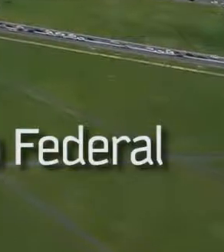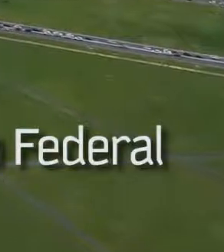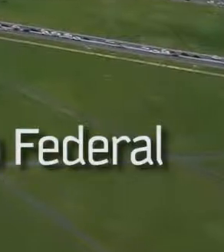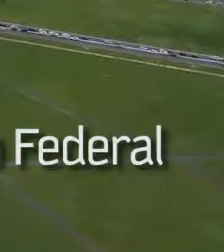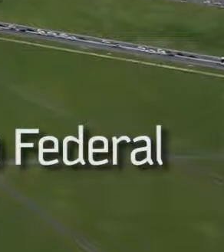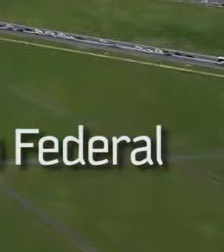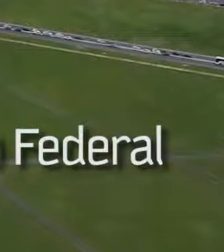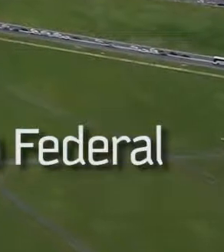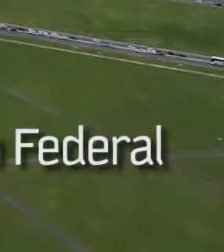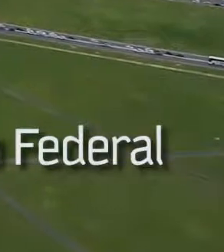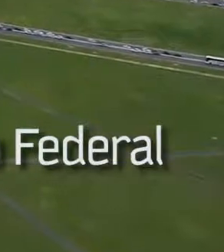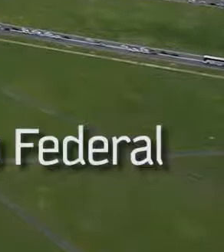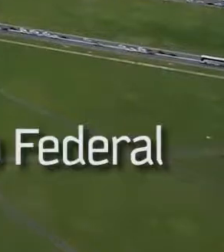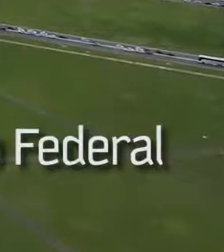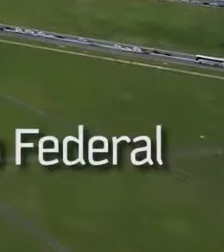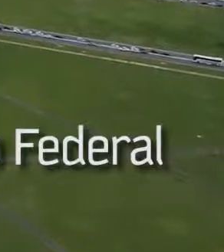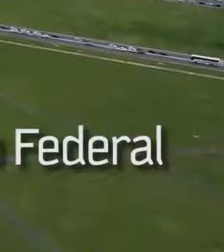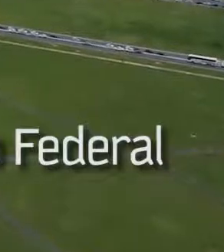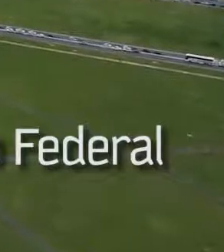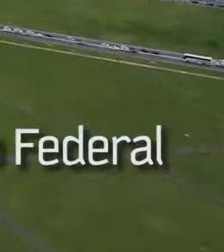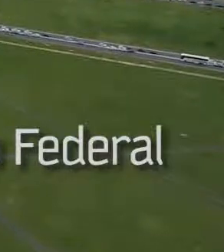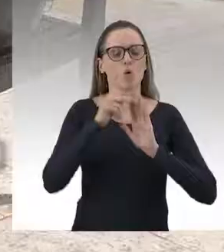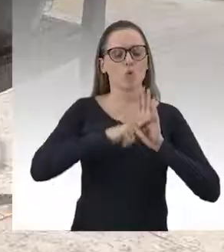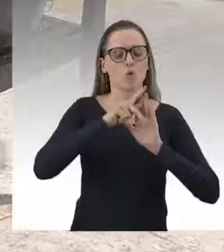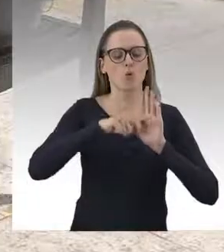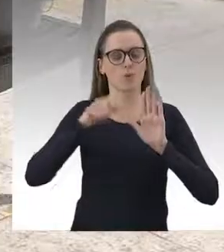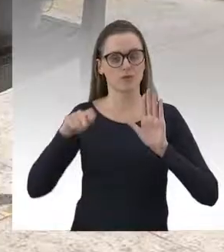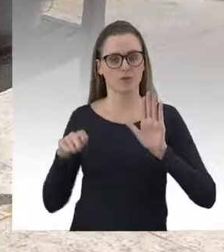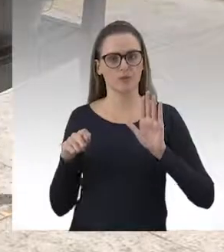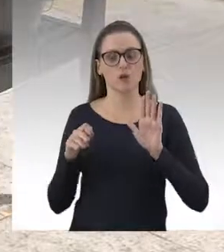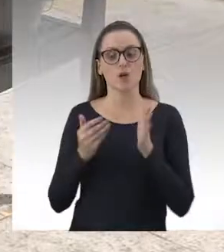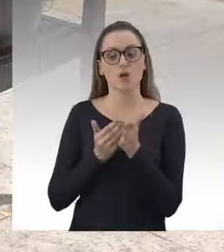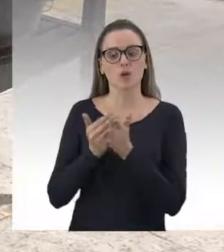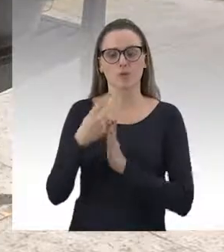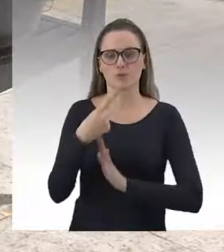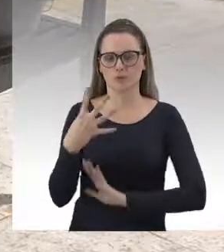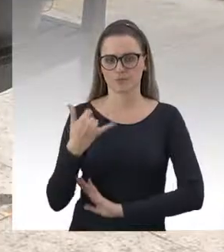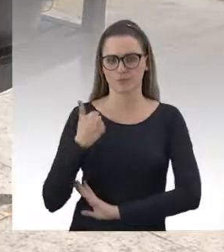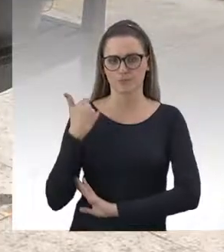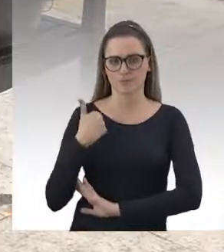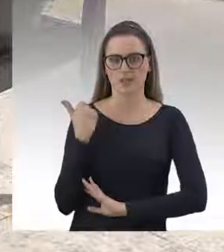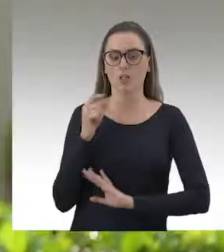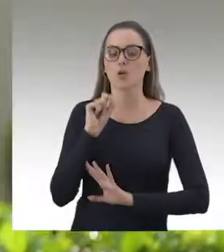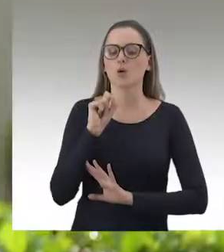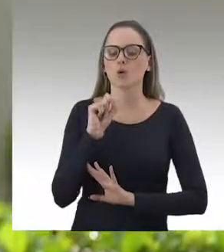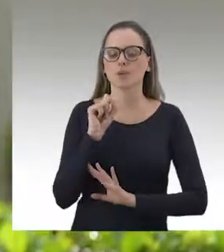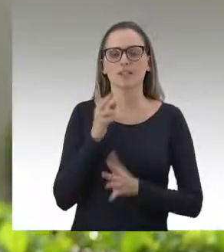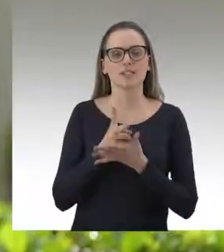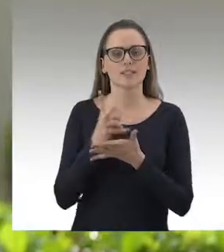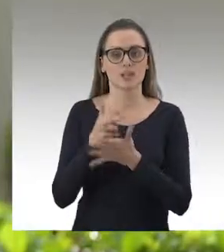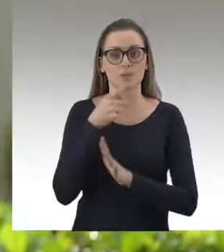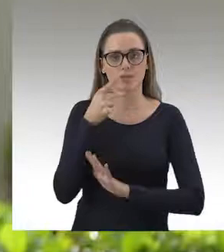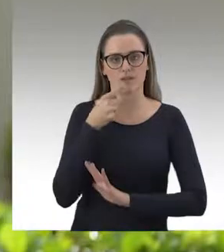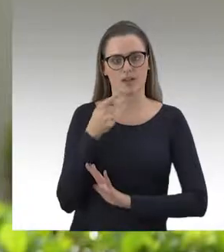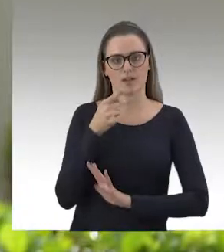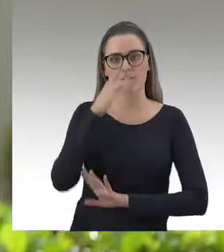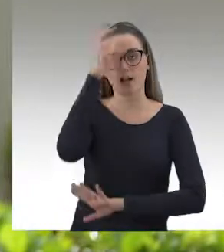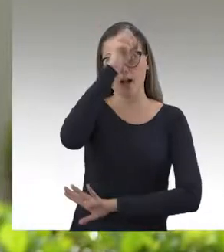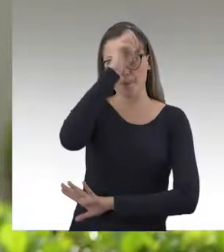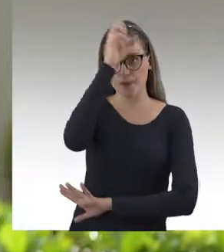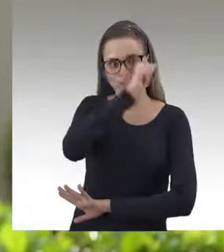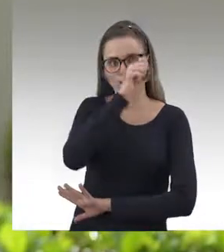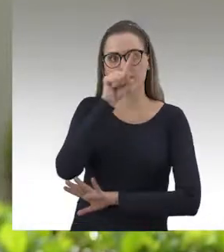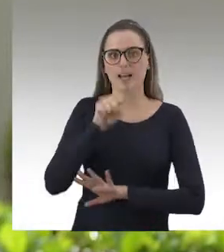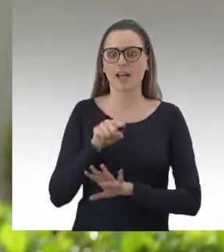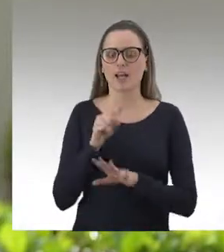A Constituição Federal prevê a aprendizagem a partir dos 14 anos. Porque nós costumamos dizer que a aprendizagem, ela é uma forma